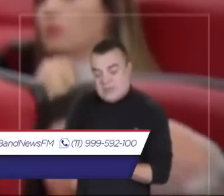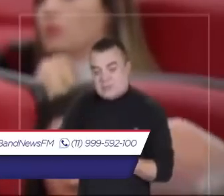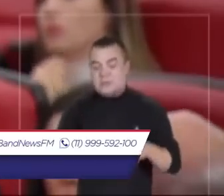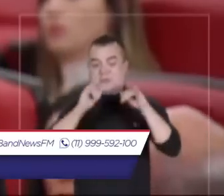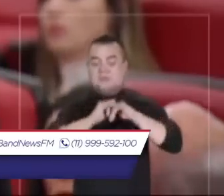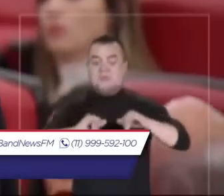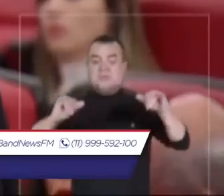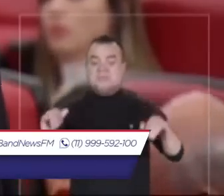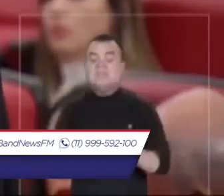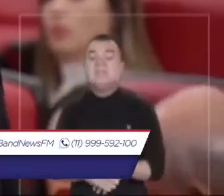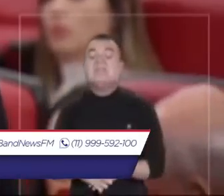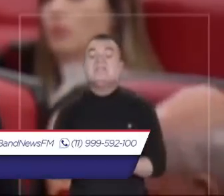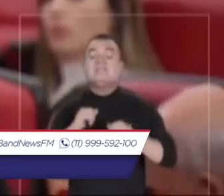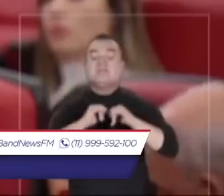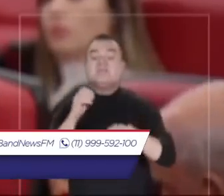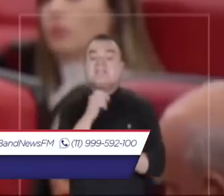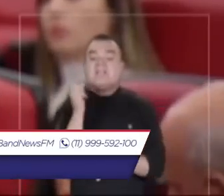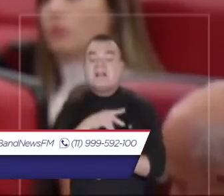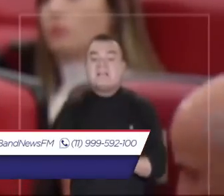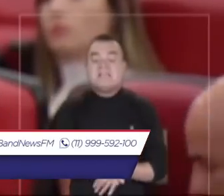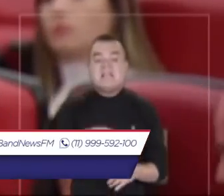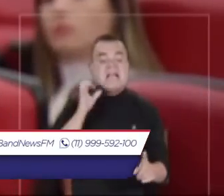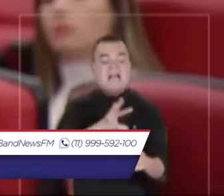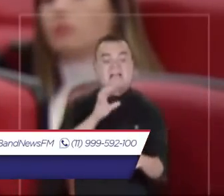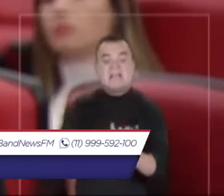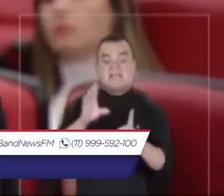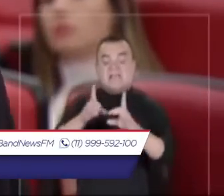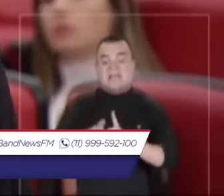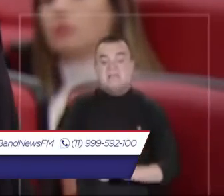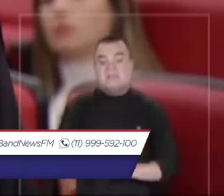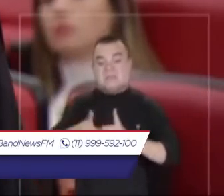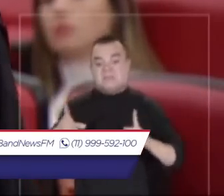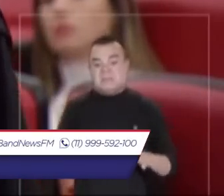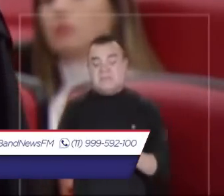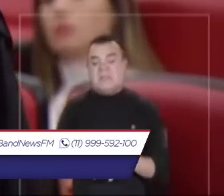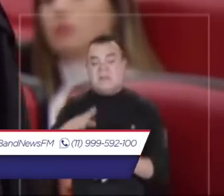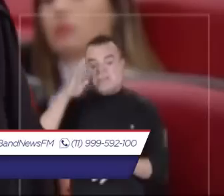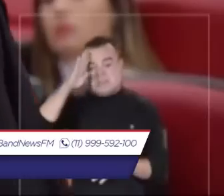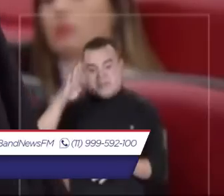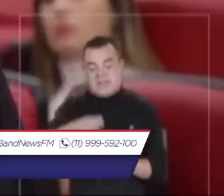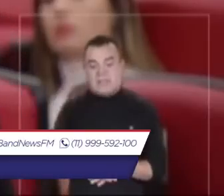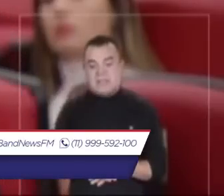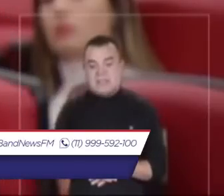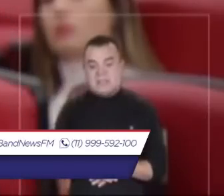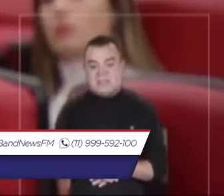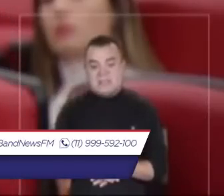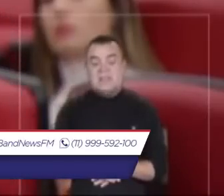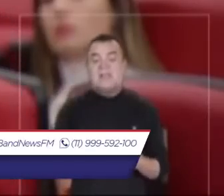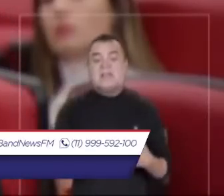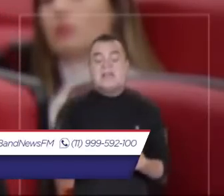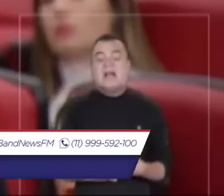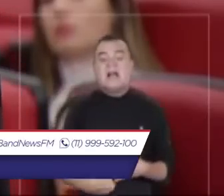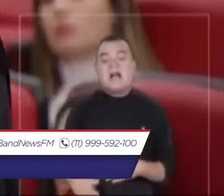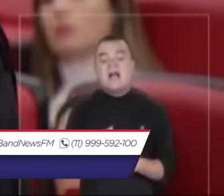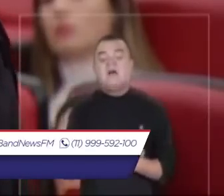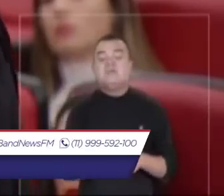news, ataques sistêmicos à democracia, principalmente aos ministros, veja que coisa pesarosa, veja que